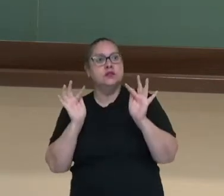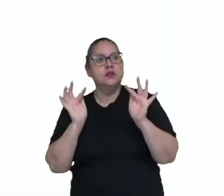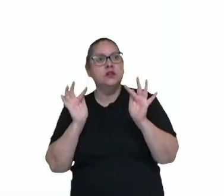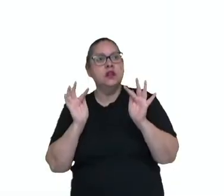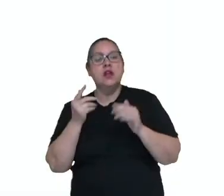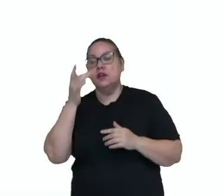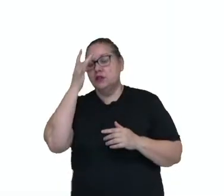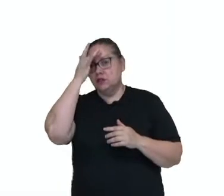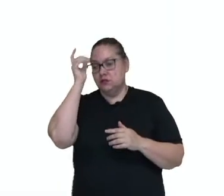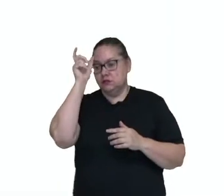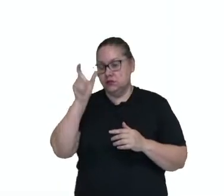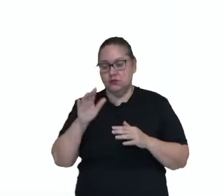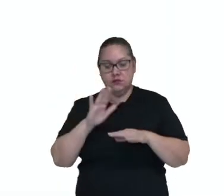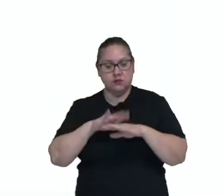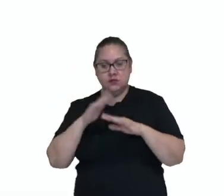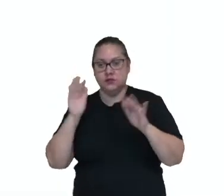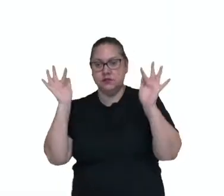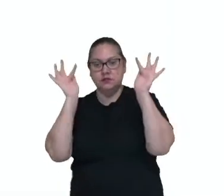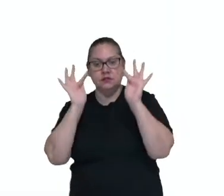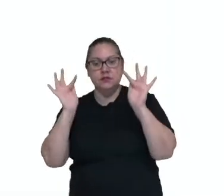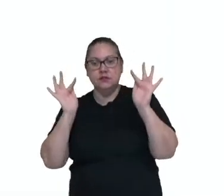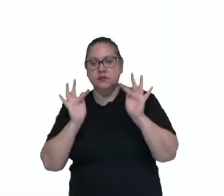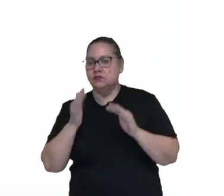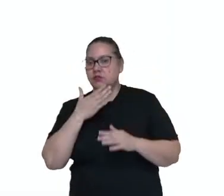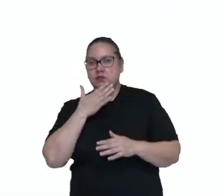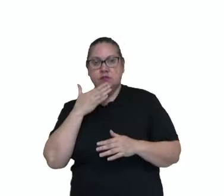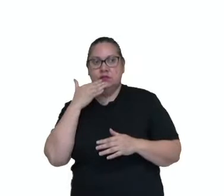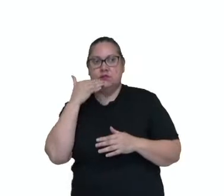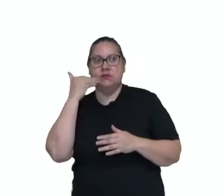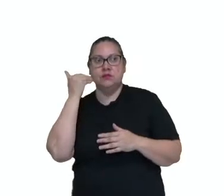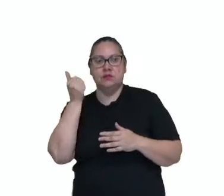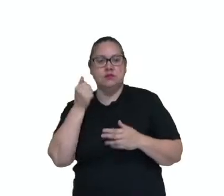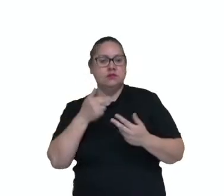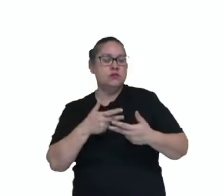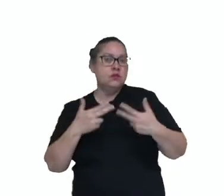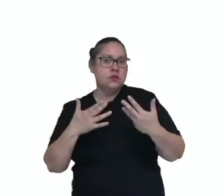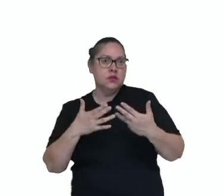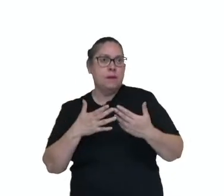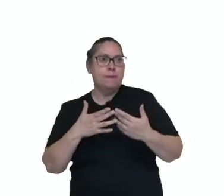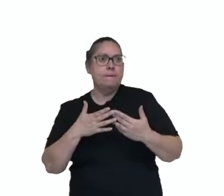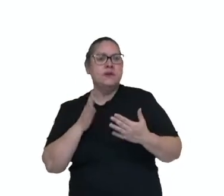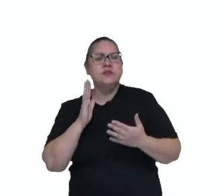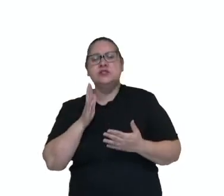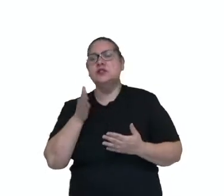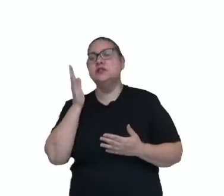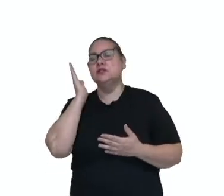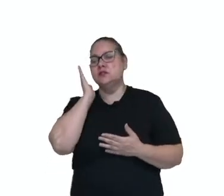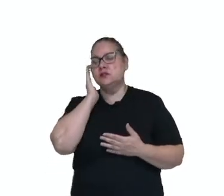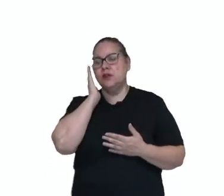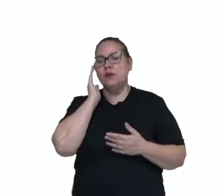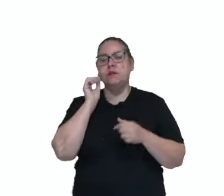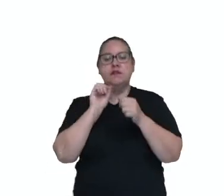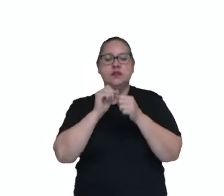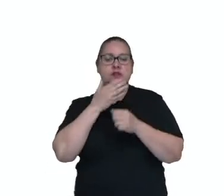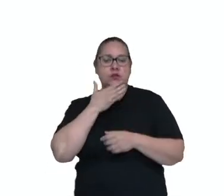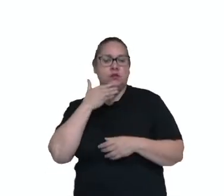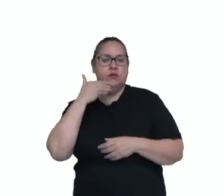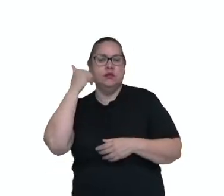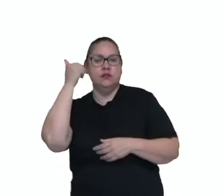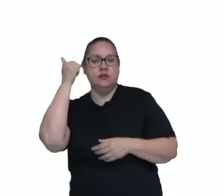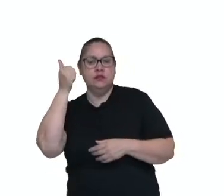As pessoas mais felizes não têm as melhores coisas. Elas já sabem fazer o melhor